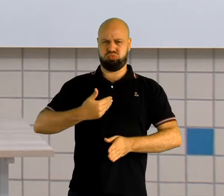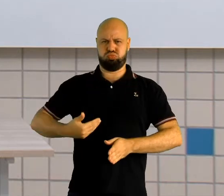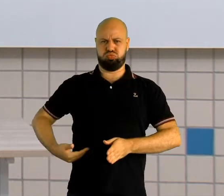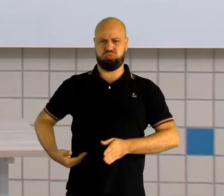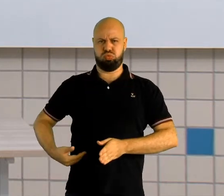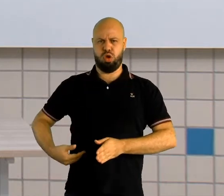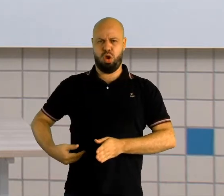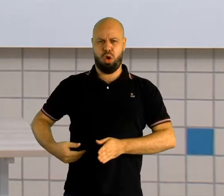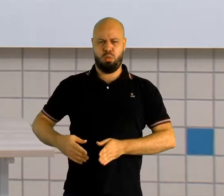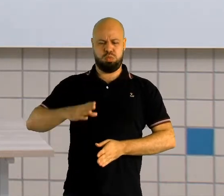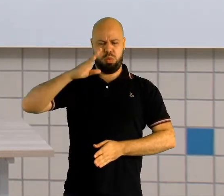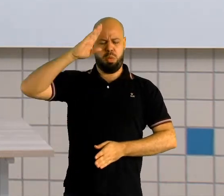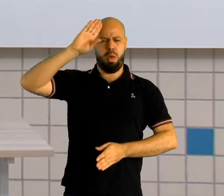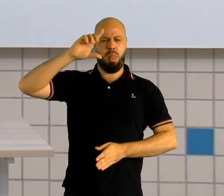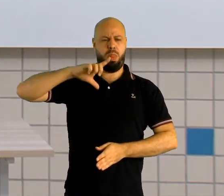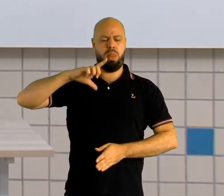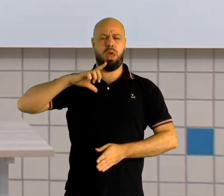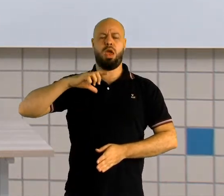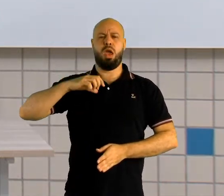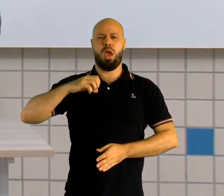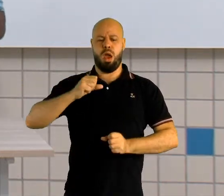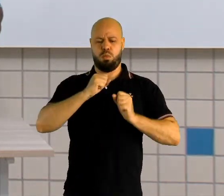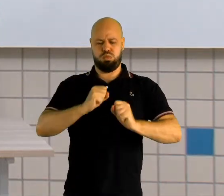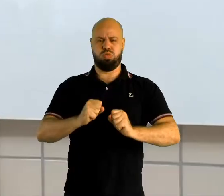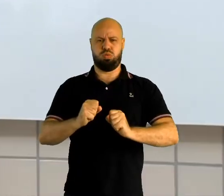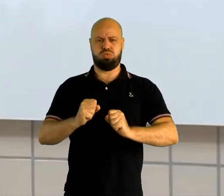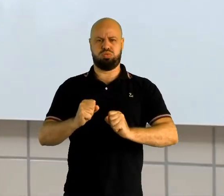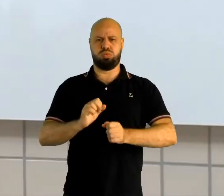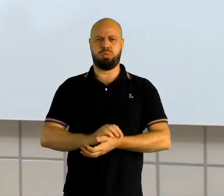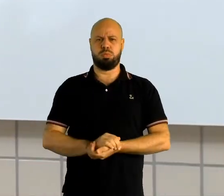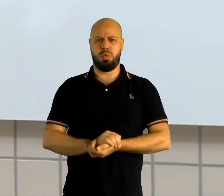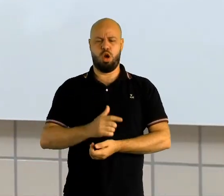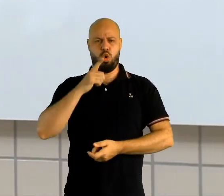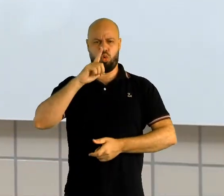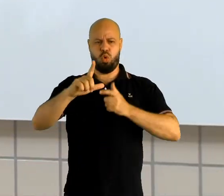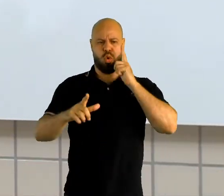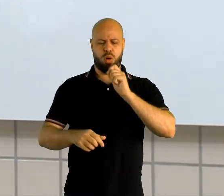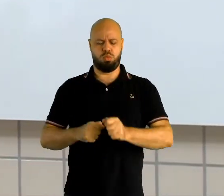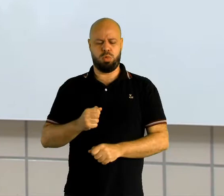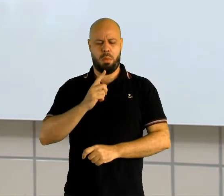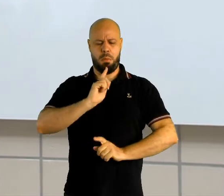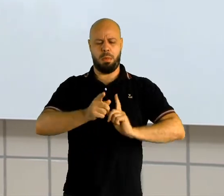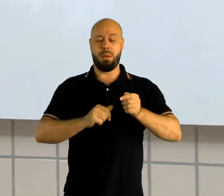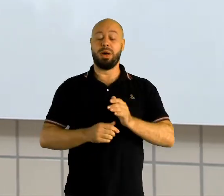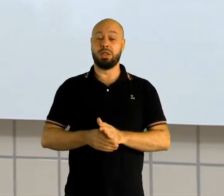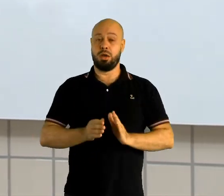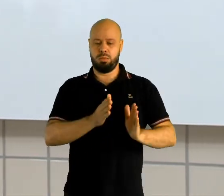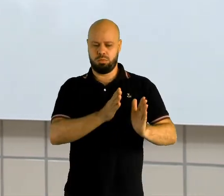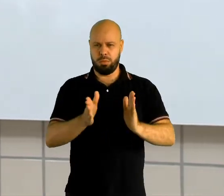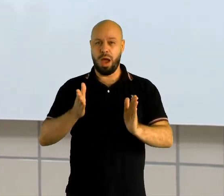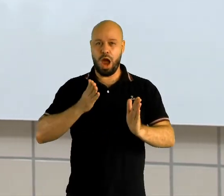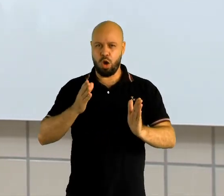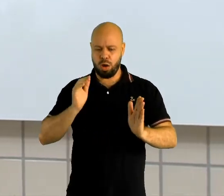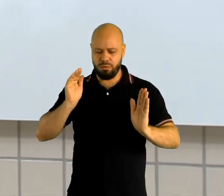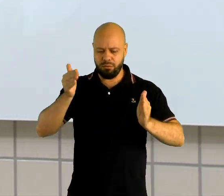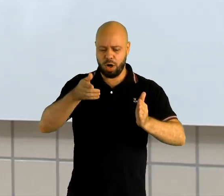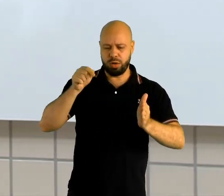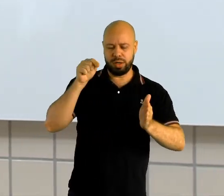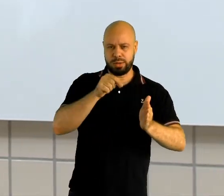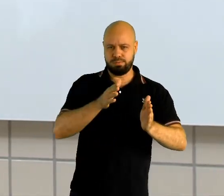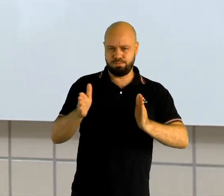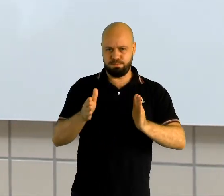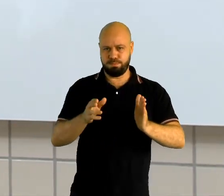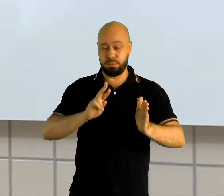iniciamos a fase do Império Romano. Essa é a fase que vamos nos ater agora nesse momento. Por quê?